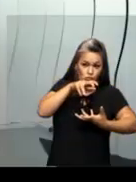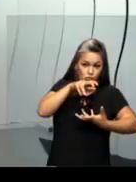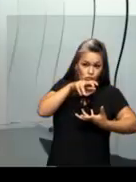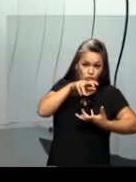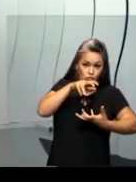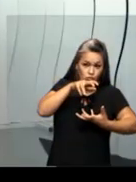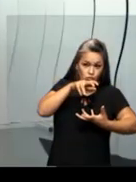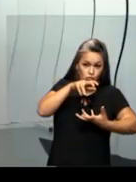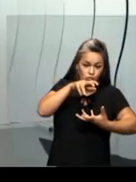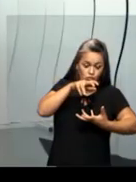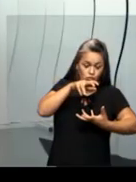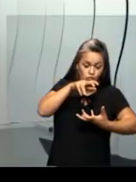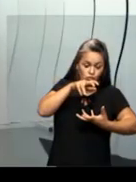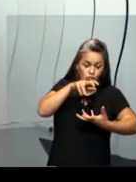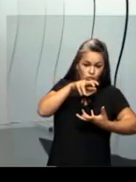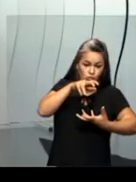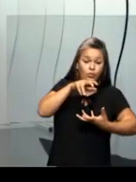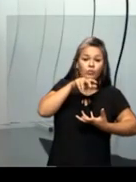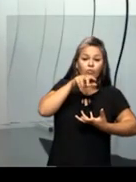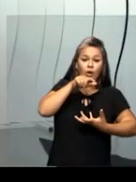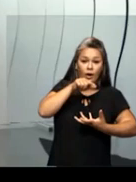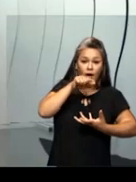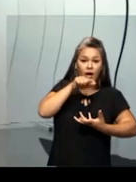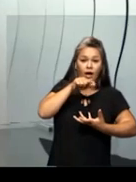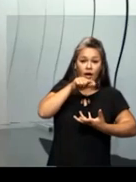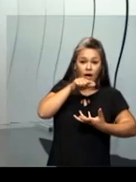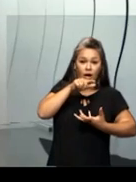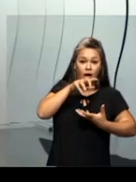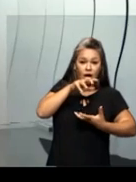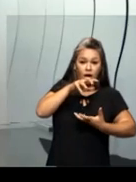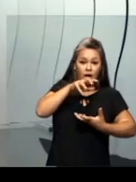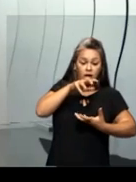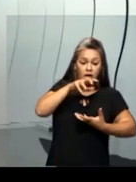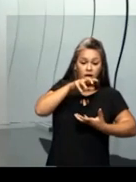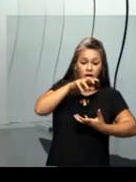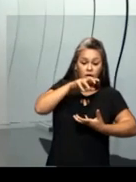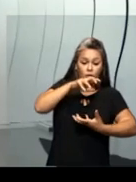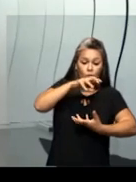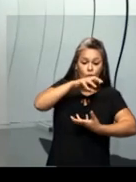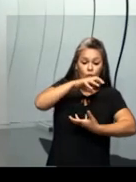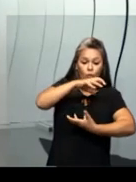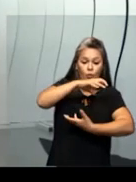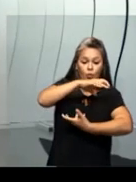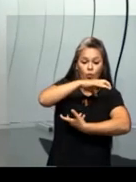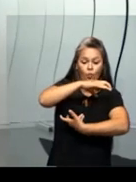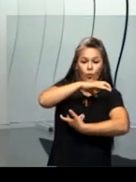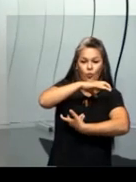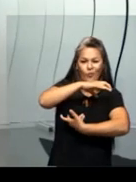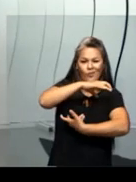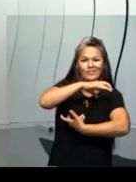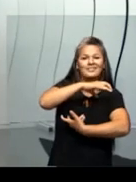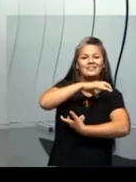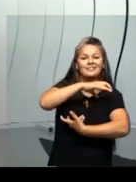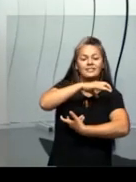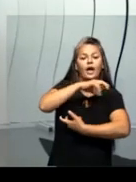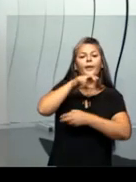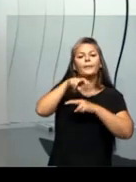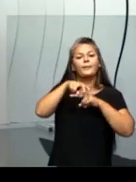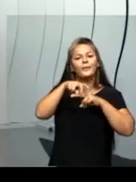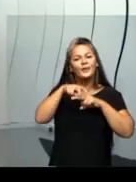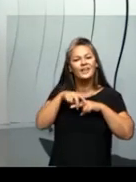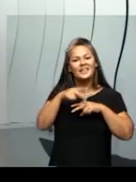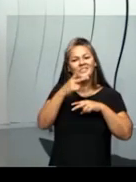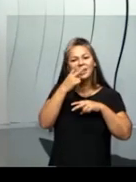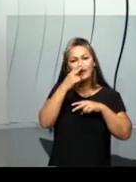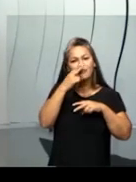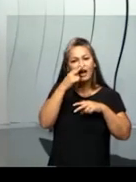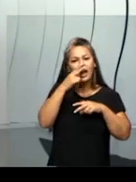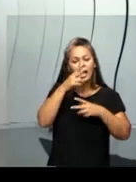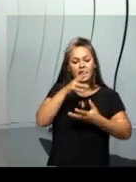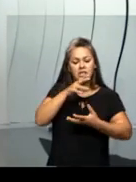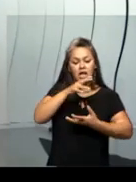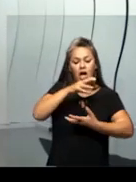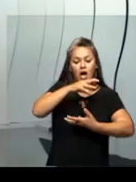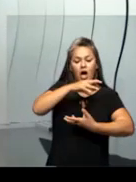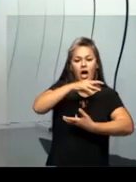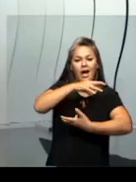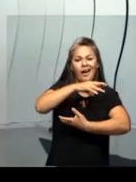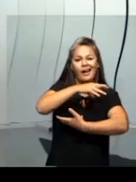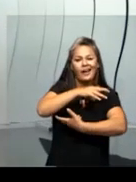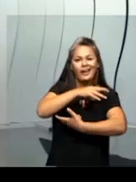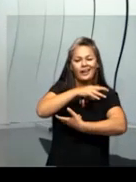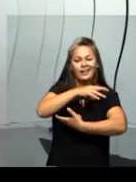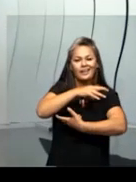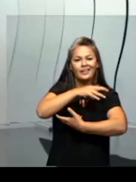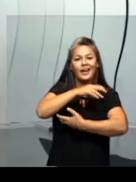uma deformidade nos mapas, tá? Em relação à área de cada país, de cada lugar, por causa disso. Porque não